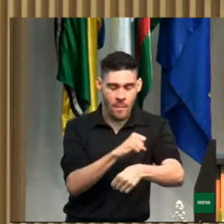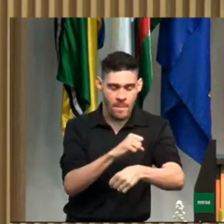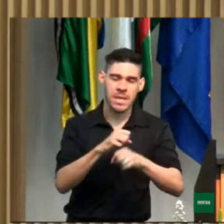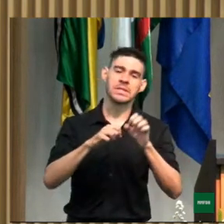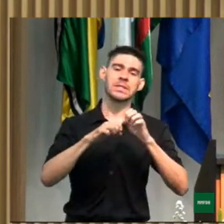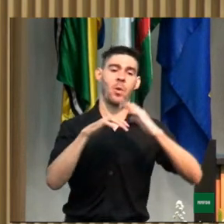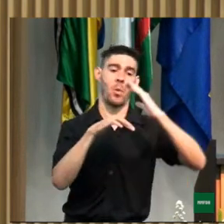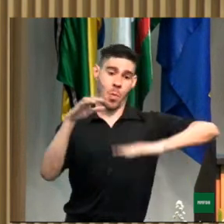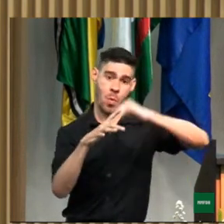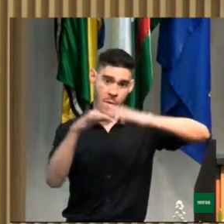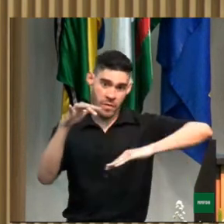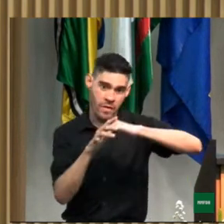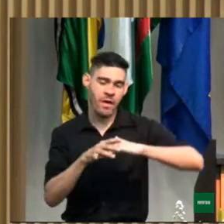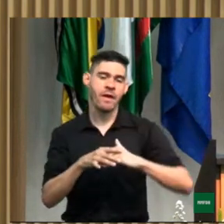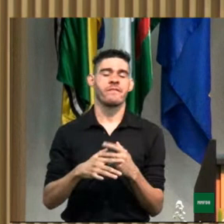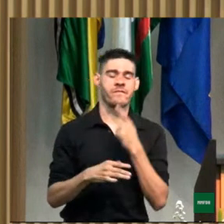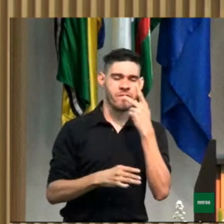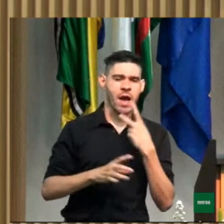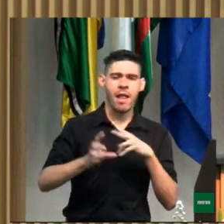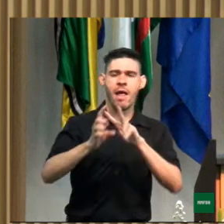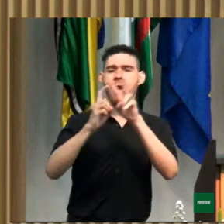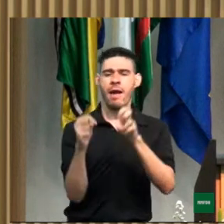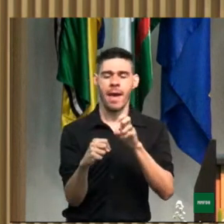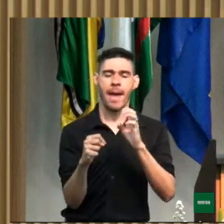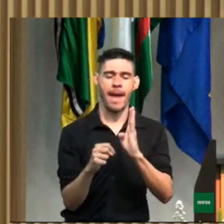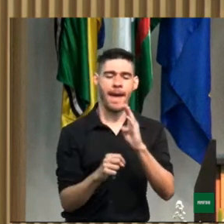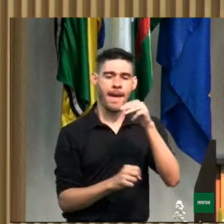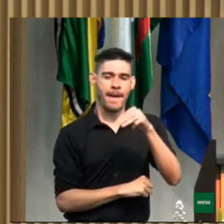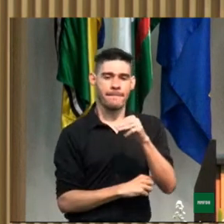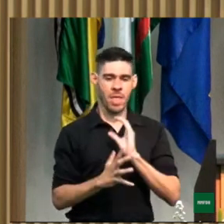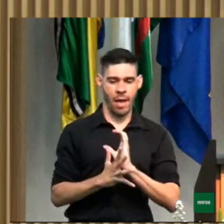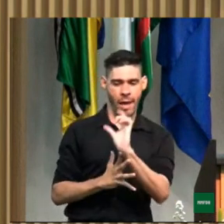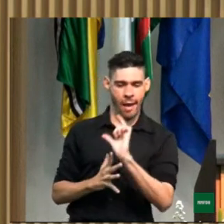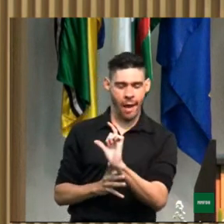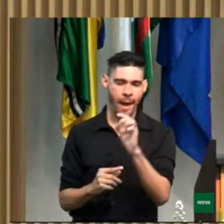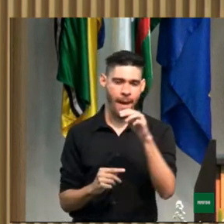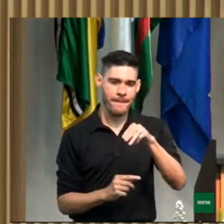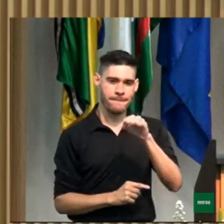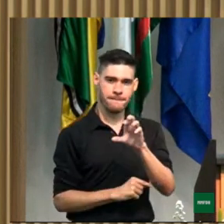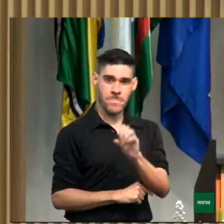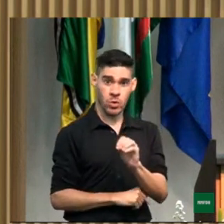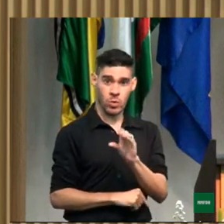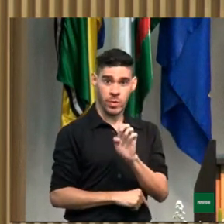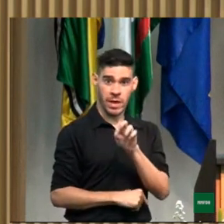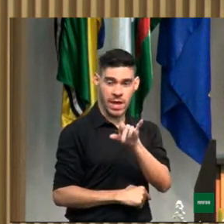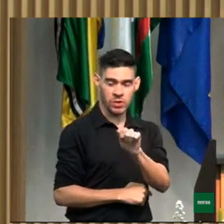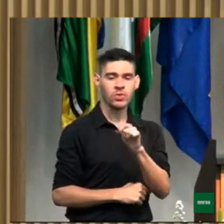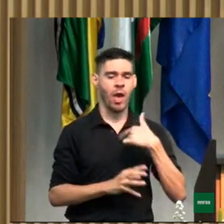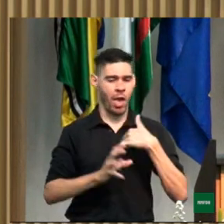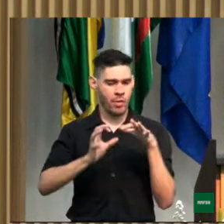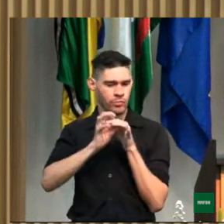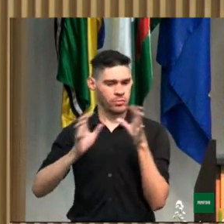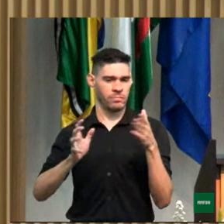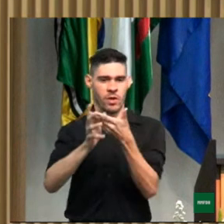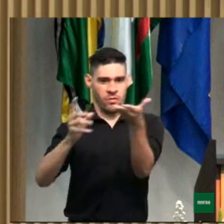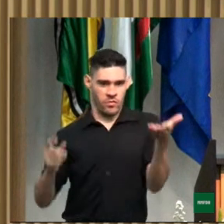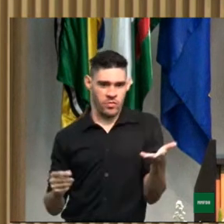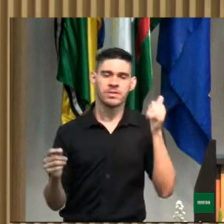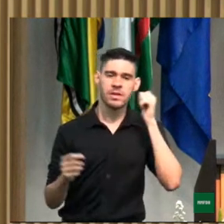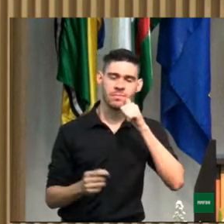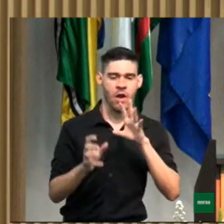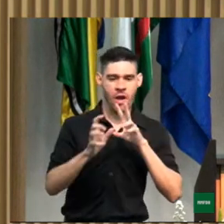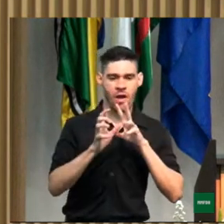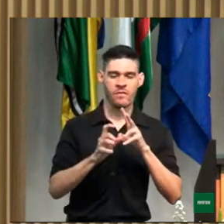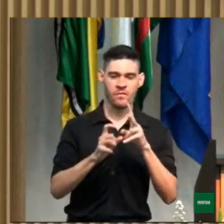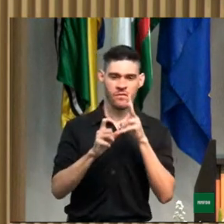eu coloco aqui a Secretaria Nacional de Política para as Mulheres à disposição de todos vocês. Vamos fortalecer as famílias, e, fortalecendo as mulheres,